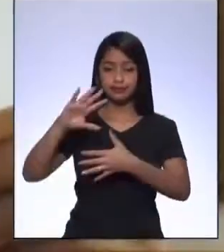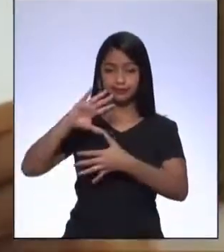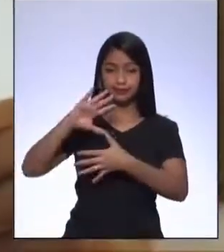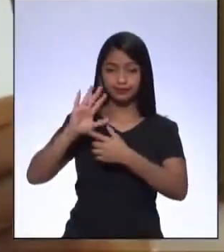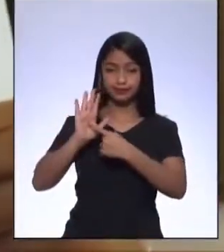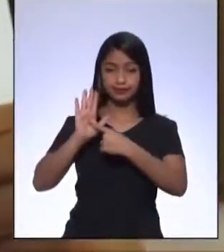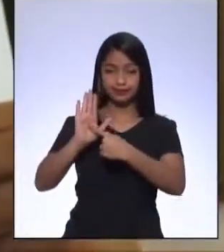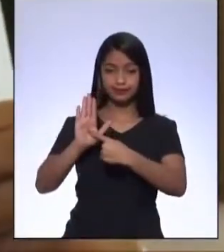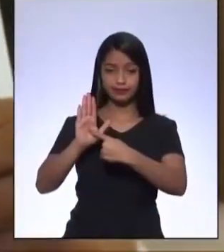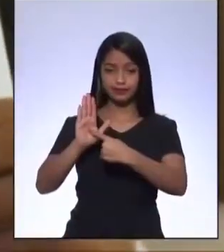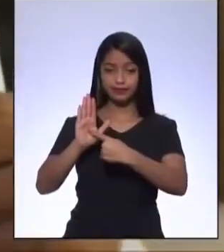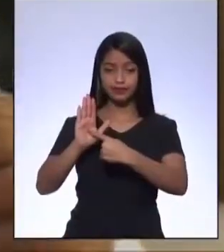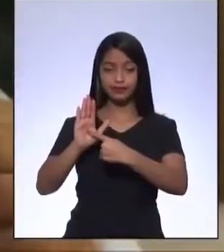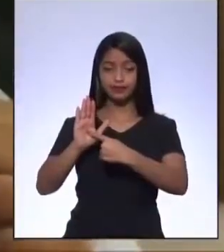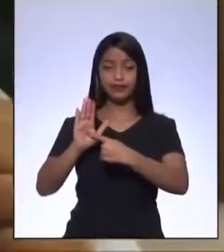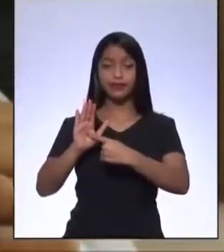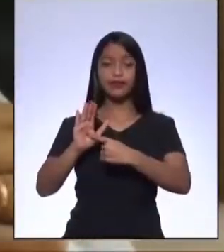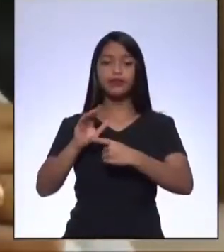ó,